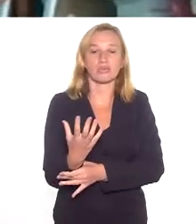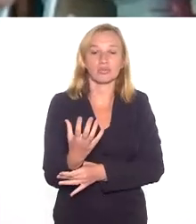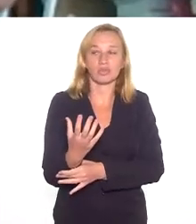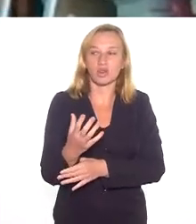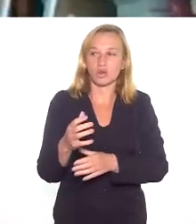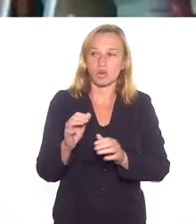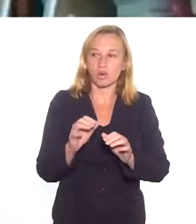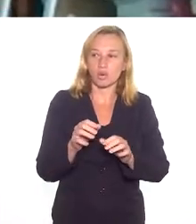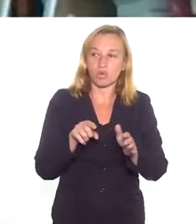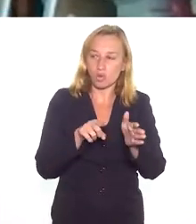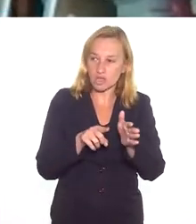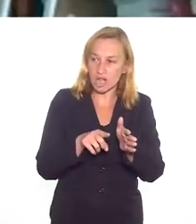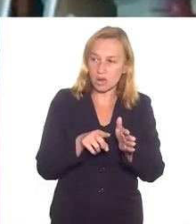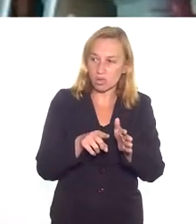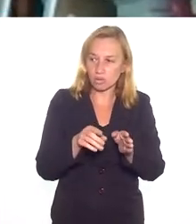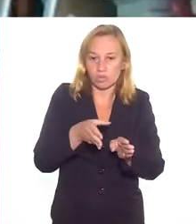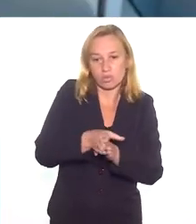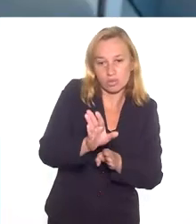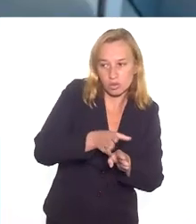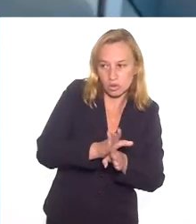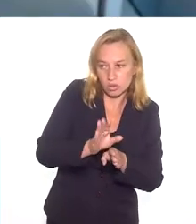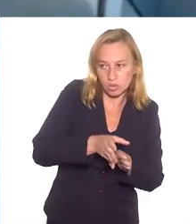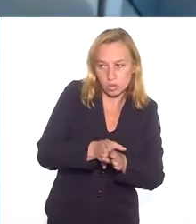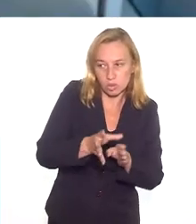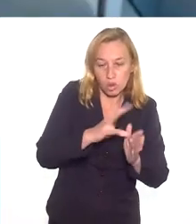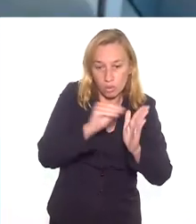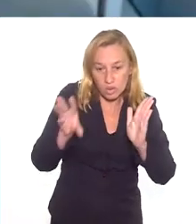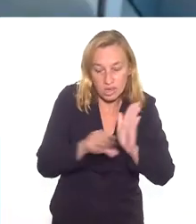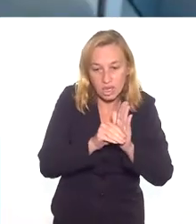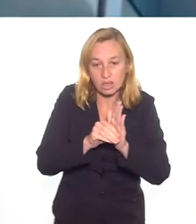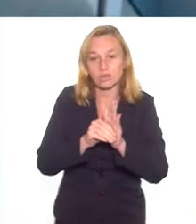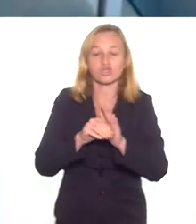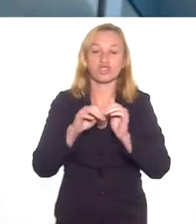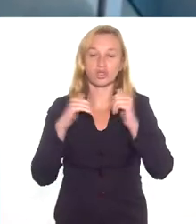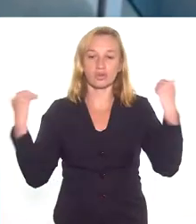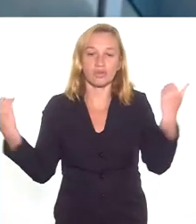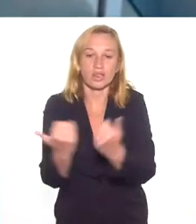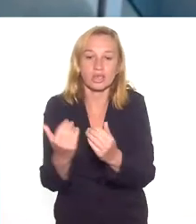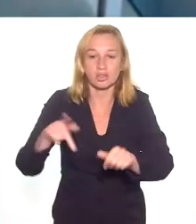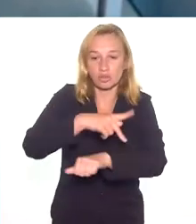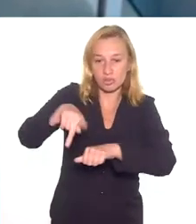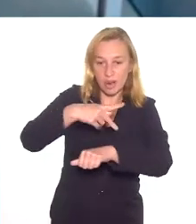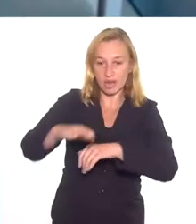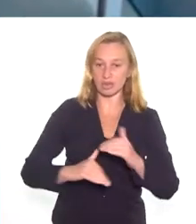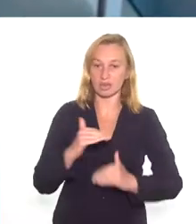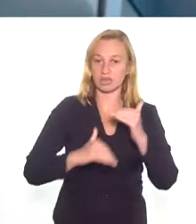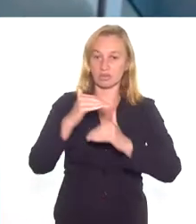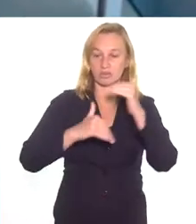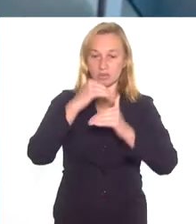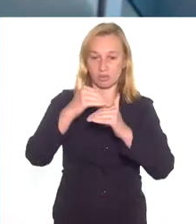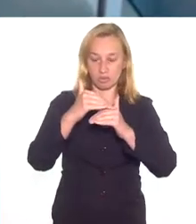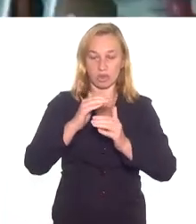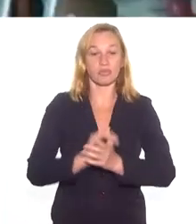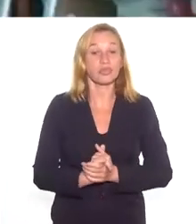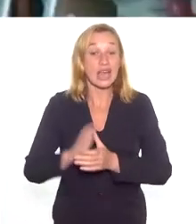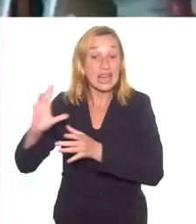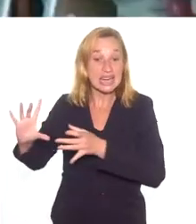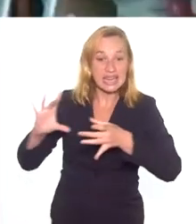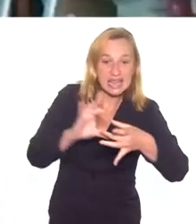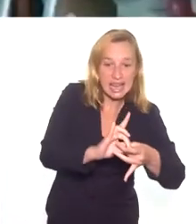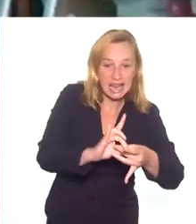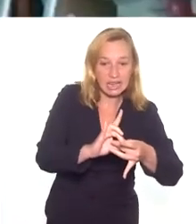de Technical Cooperation Among Developing Countries, cooperação técnica entre os países em desenvolvimento. Eu